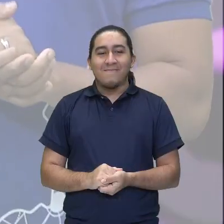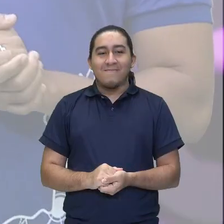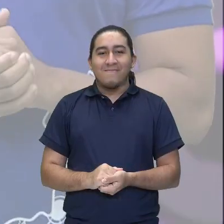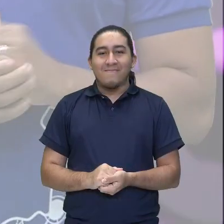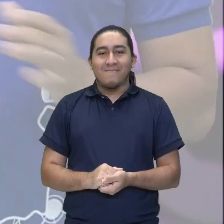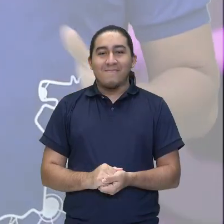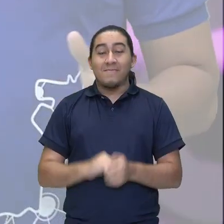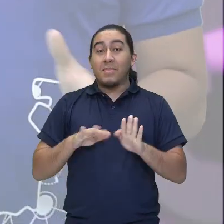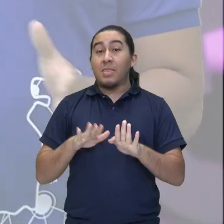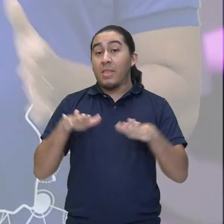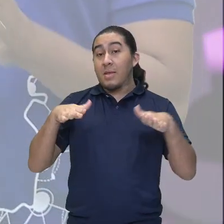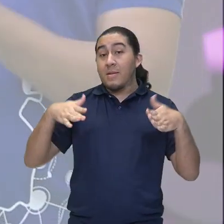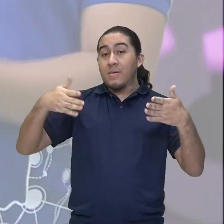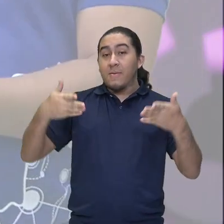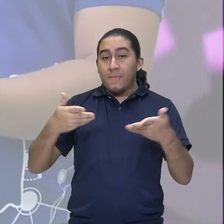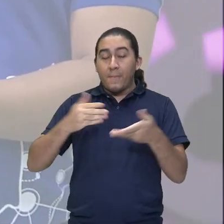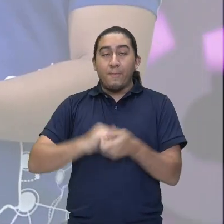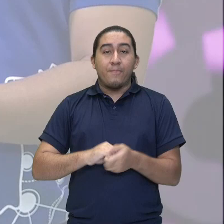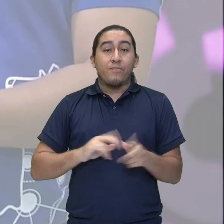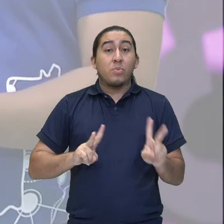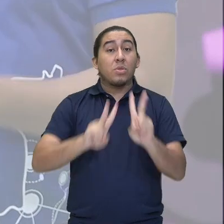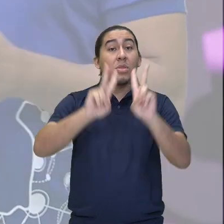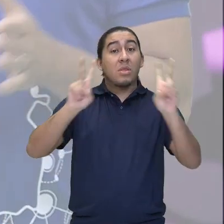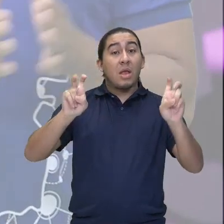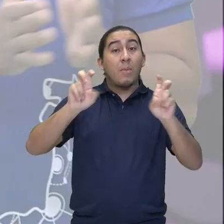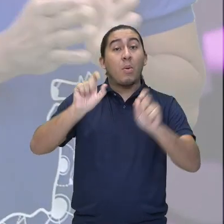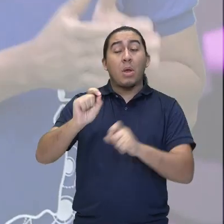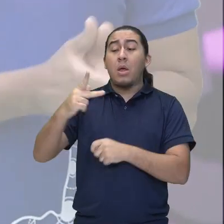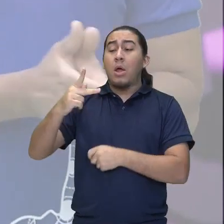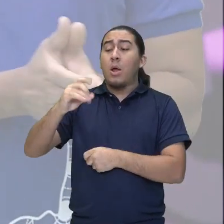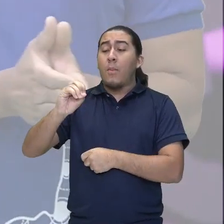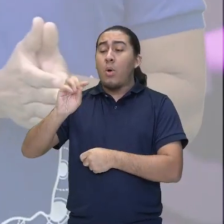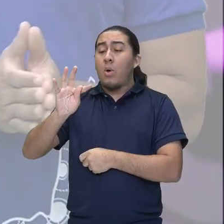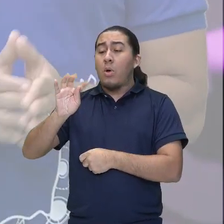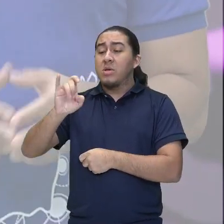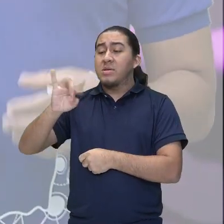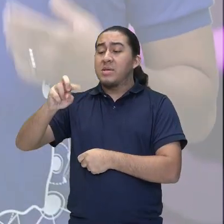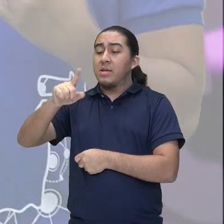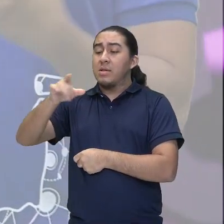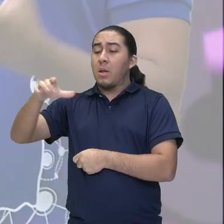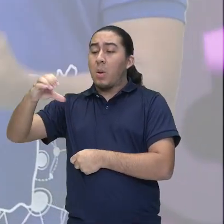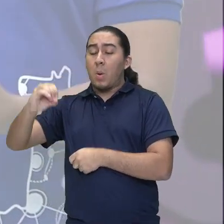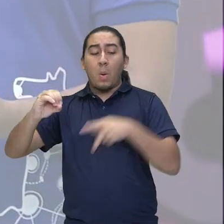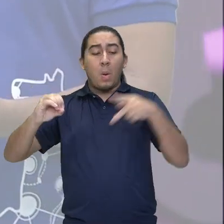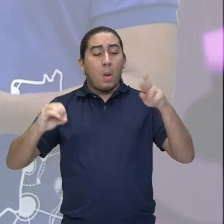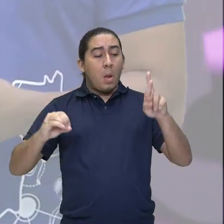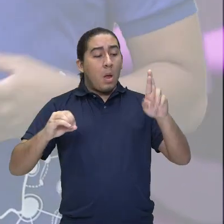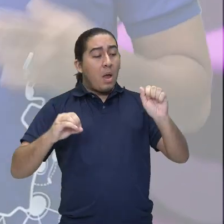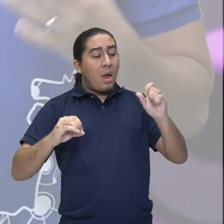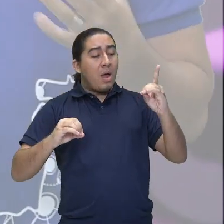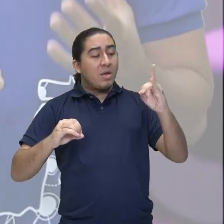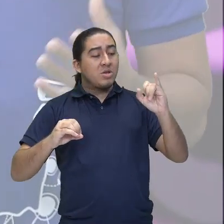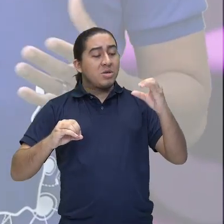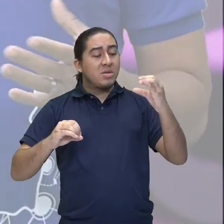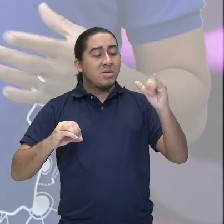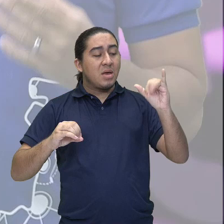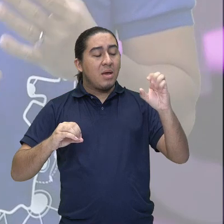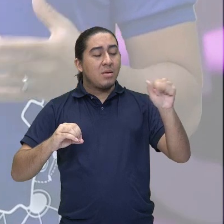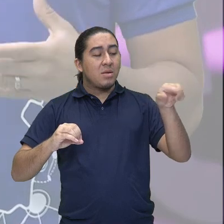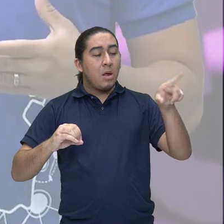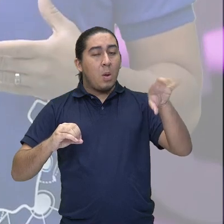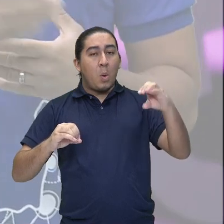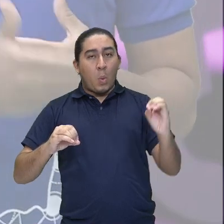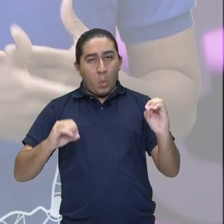Então, vamos falar sobre potenciação e radiciação. A potenciação, ela é